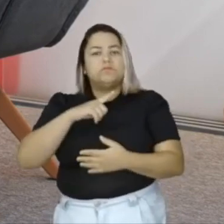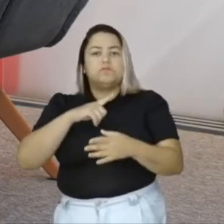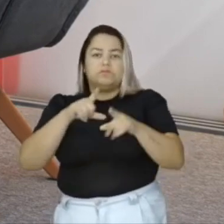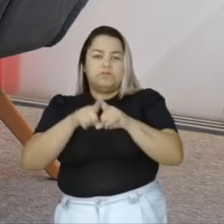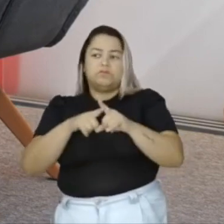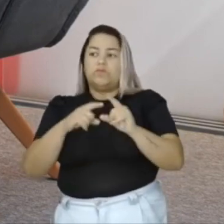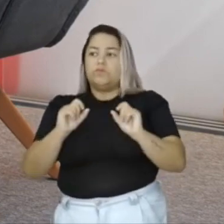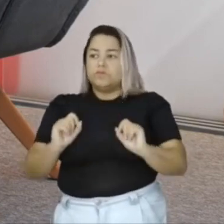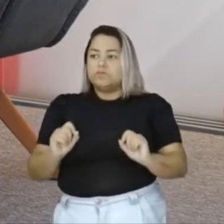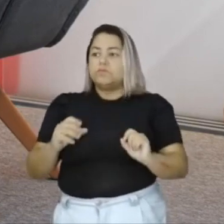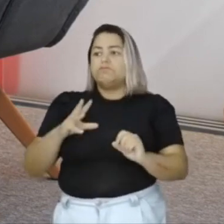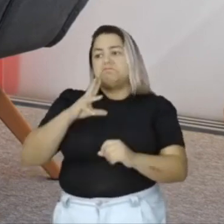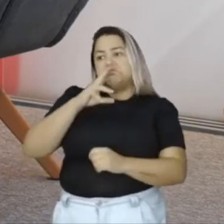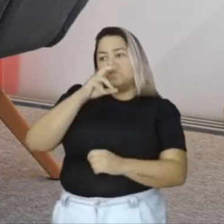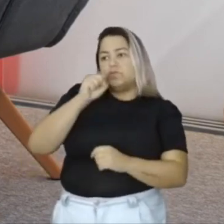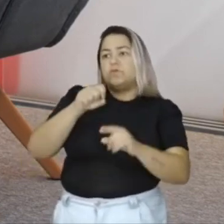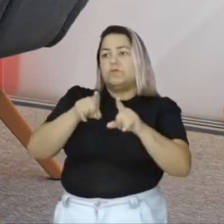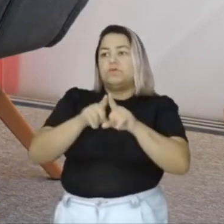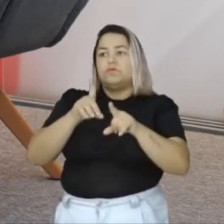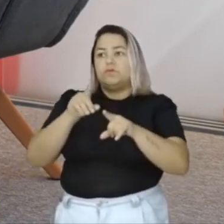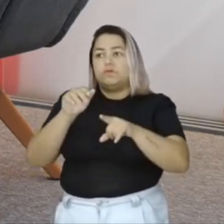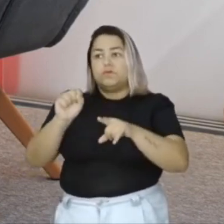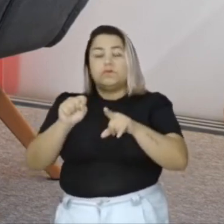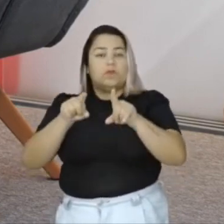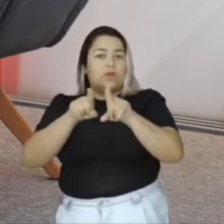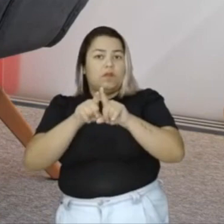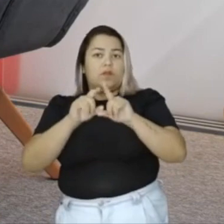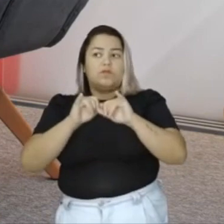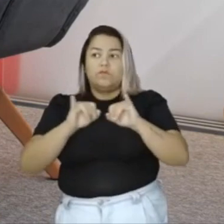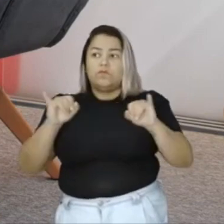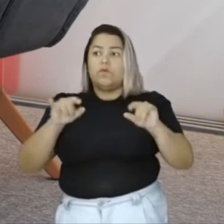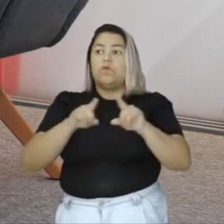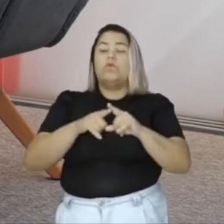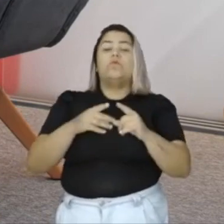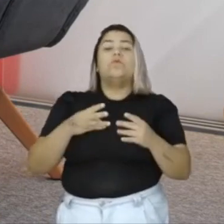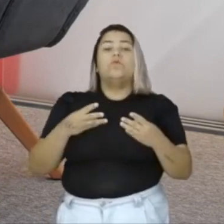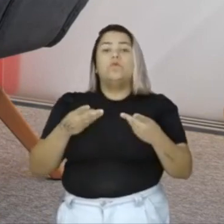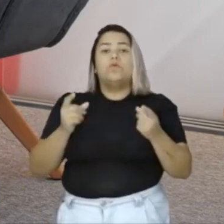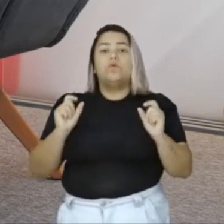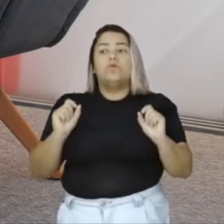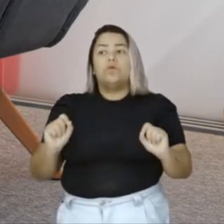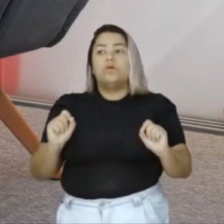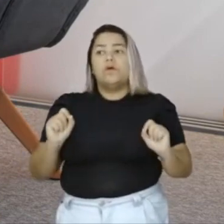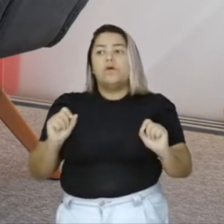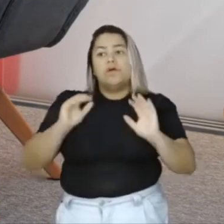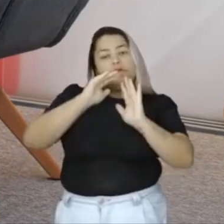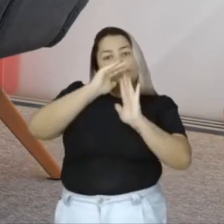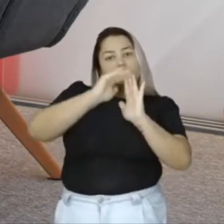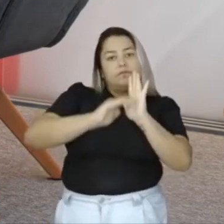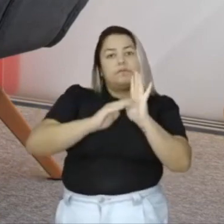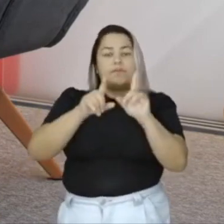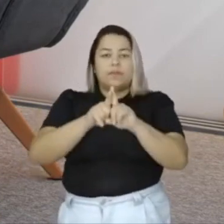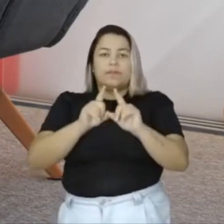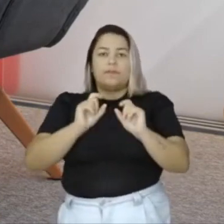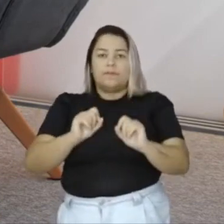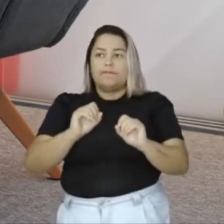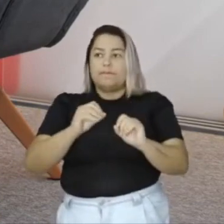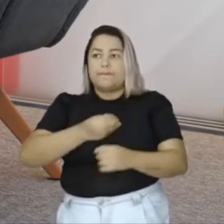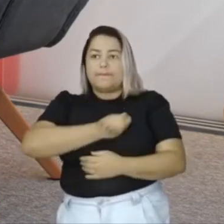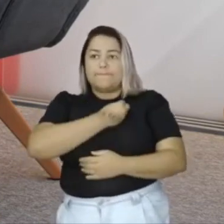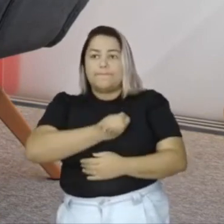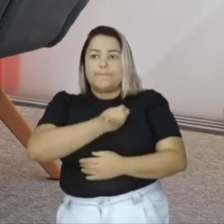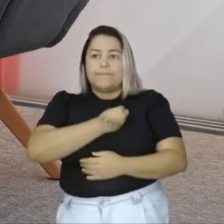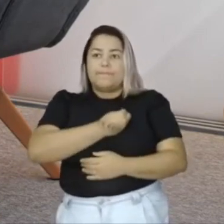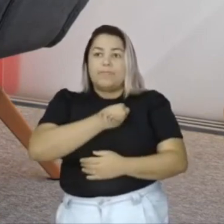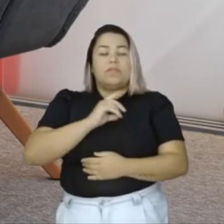comprovação muito forte, né, com os dados na vida das pessoas, o quanto que é um programa que impacta e impactou na vida delas.